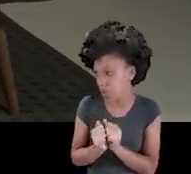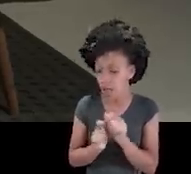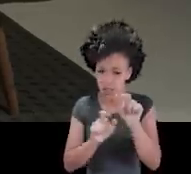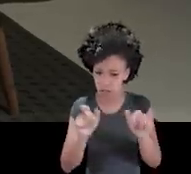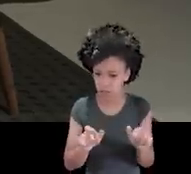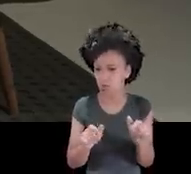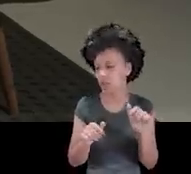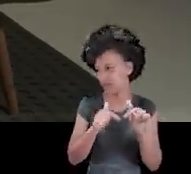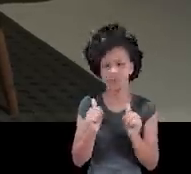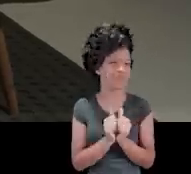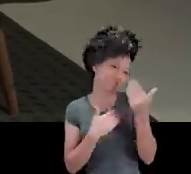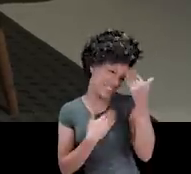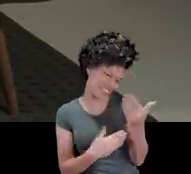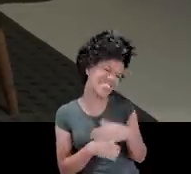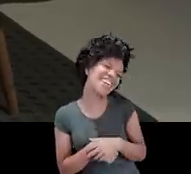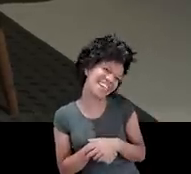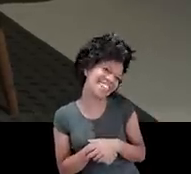pessoas trabalharam ao seu lado? Ah, obrigado.